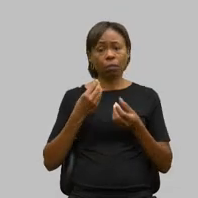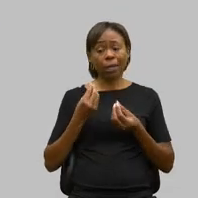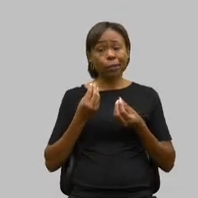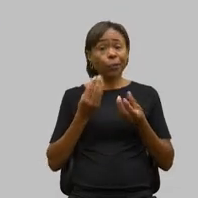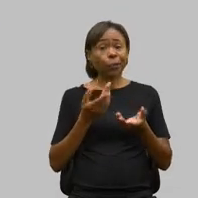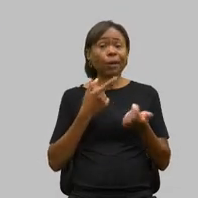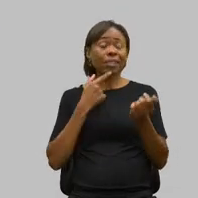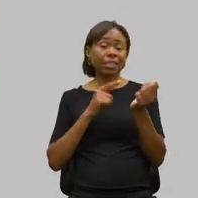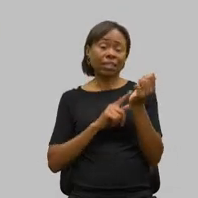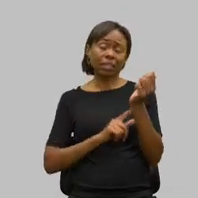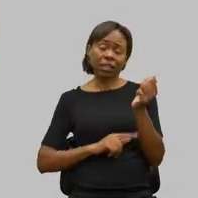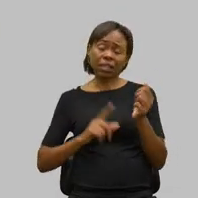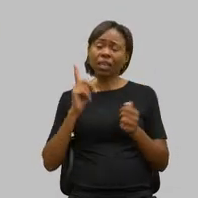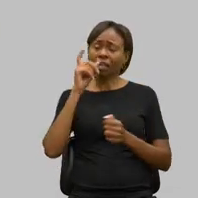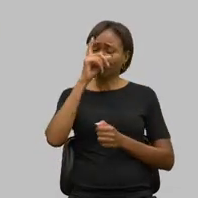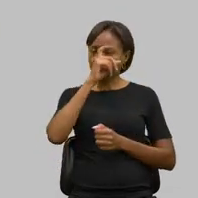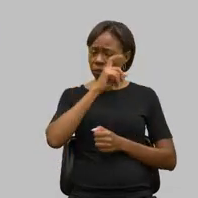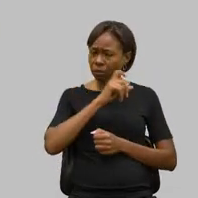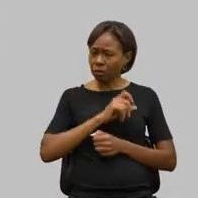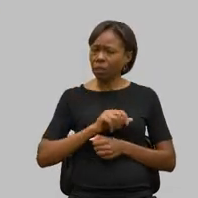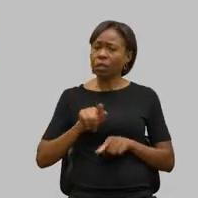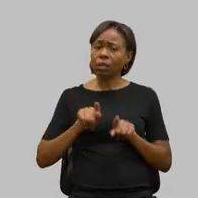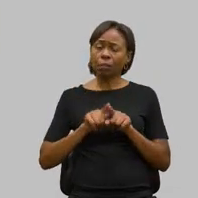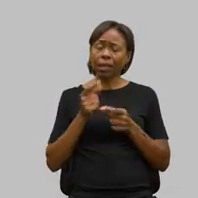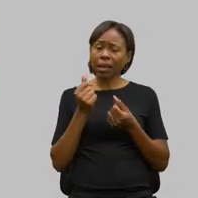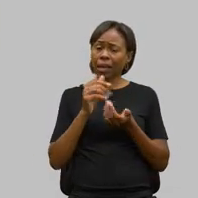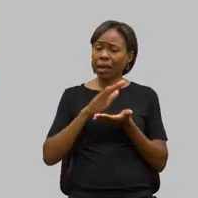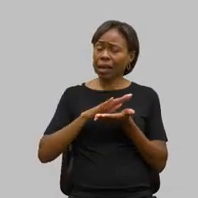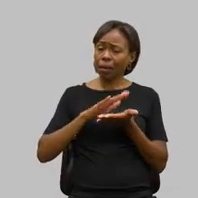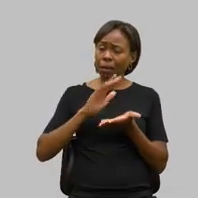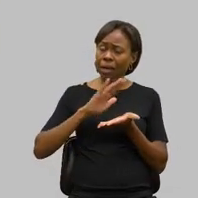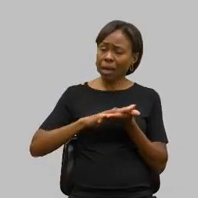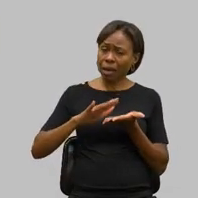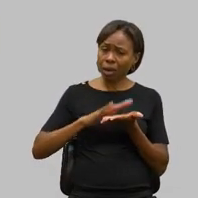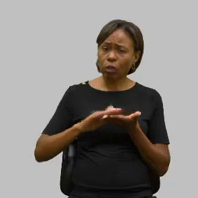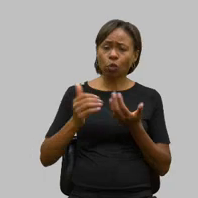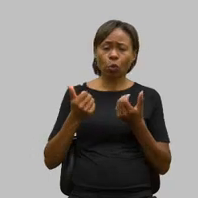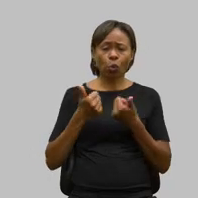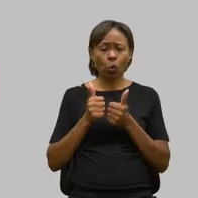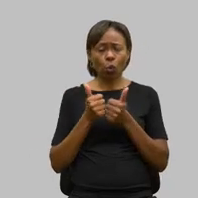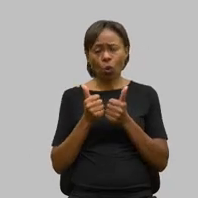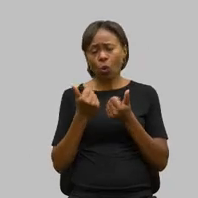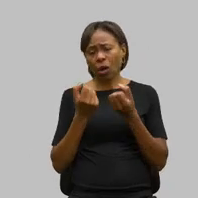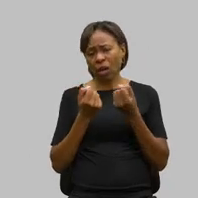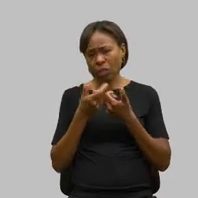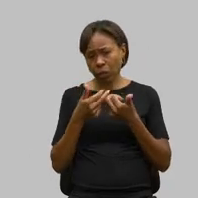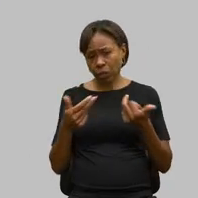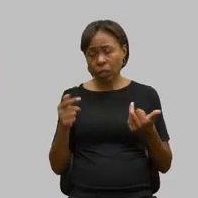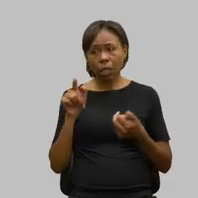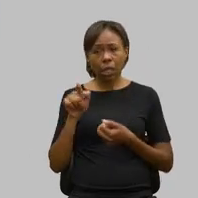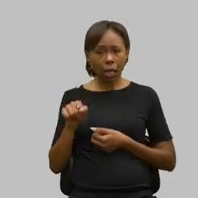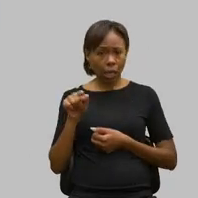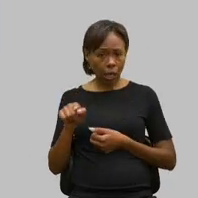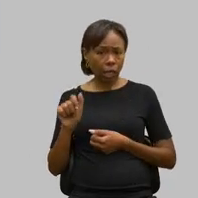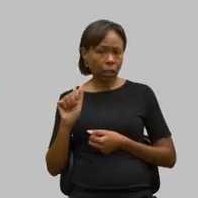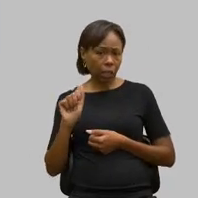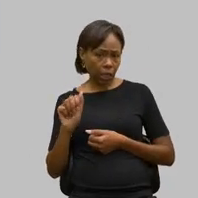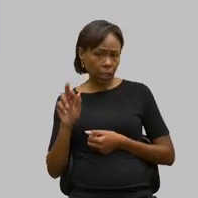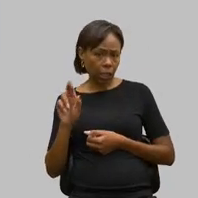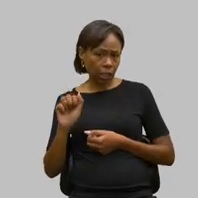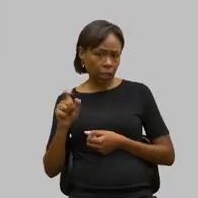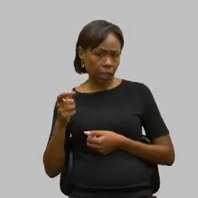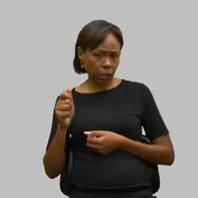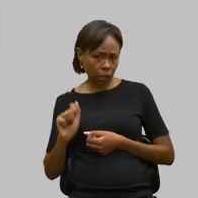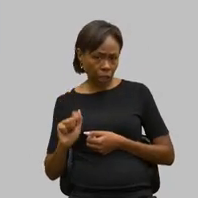grande, o custo também desse transporte. Então, eu gostaria de pedir o apoio do senhor, não só no caso de Araxá, com relação à